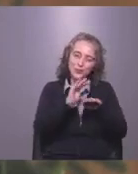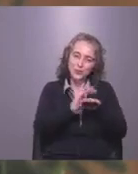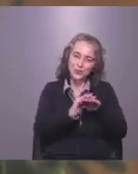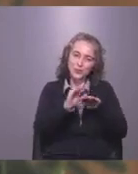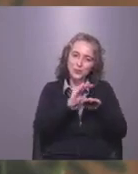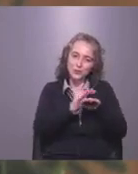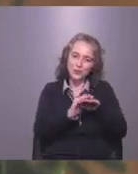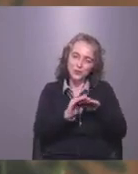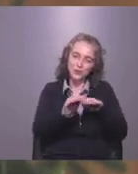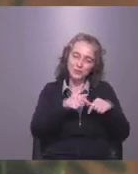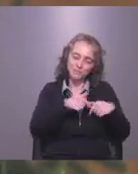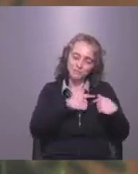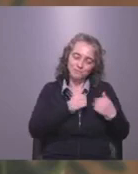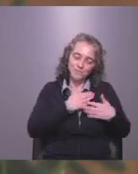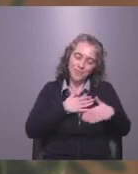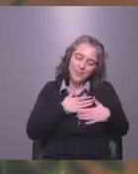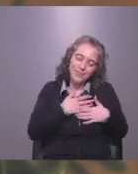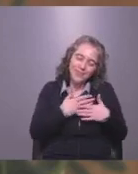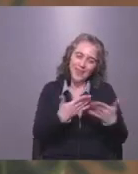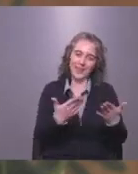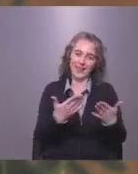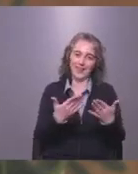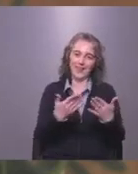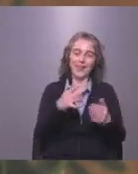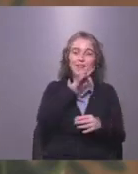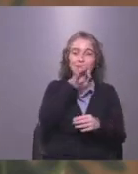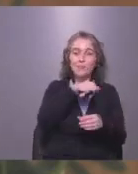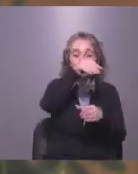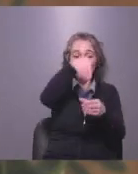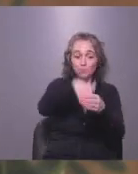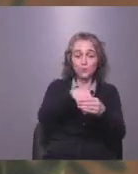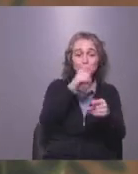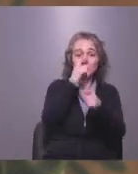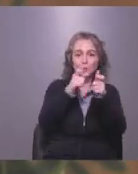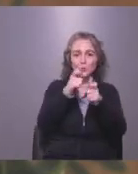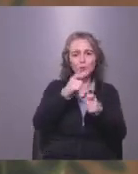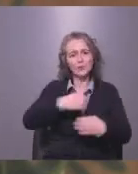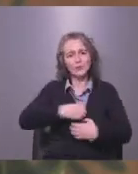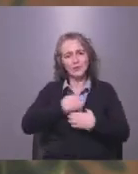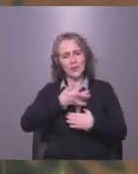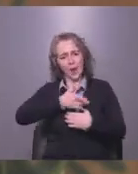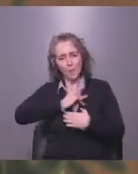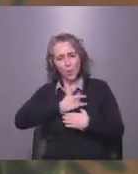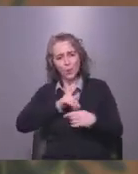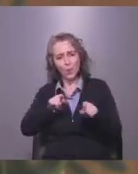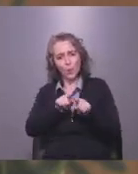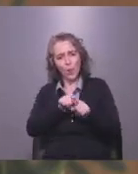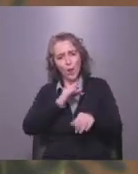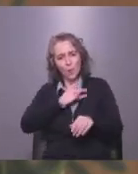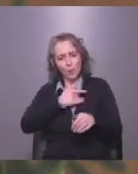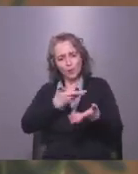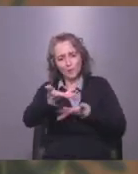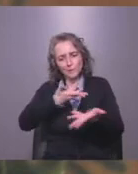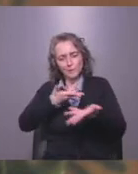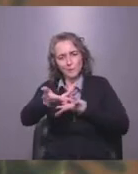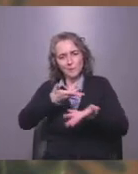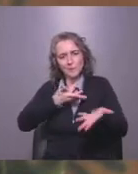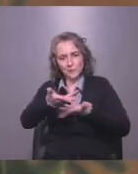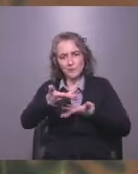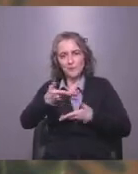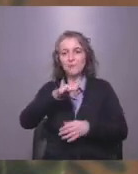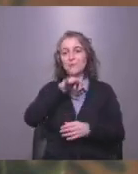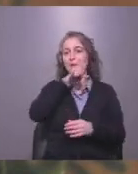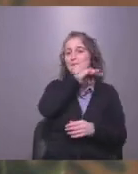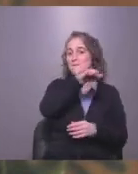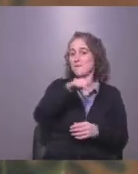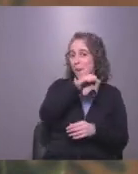cada um dos seus membros se sente amado e retribui com amor o amor que recebe. A família é o lugar